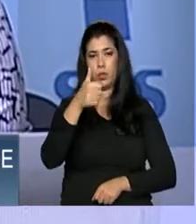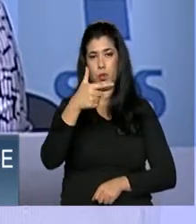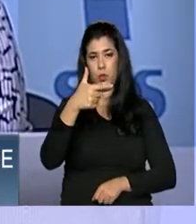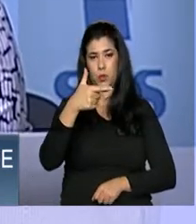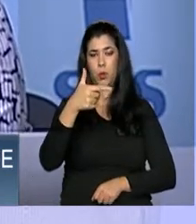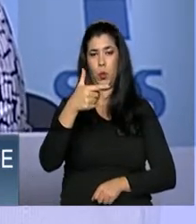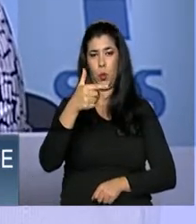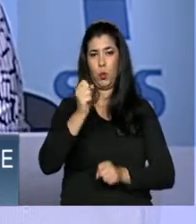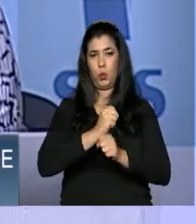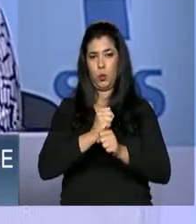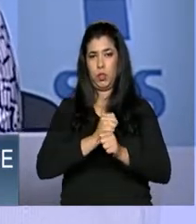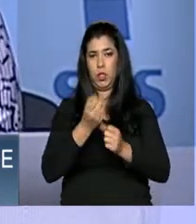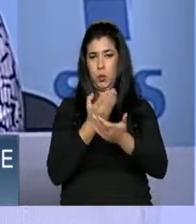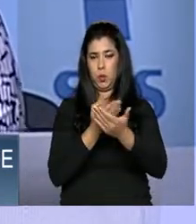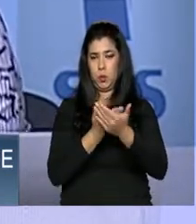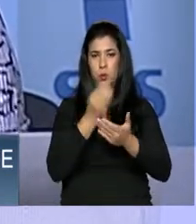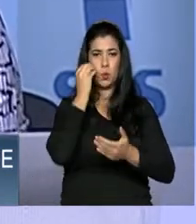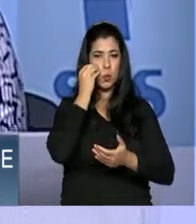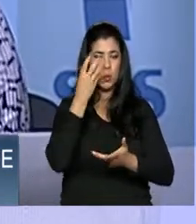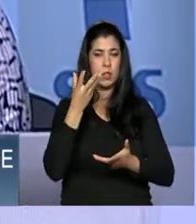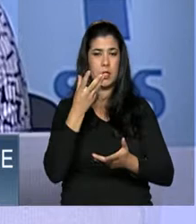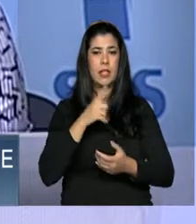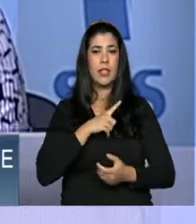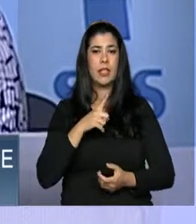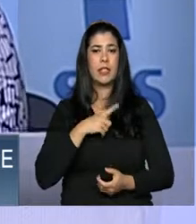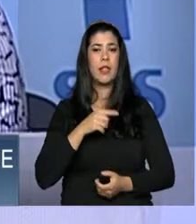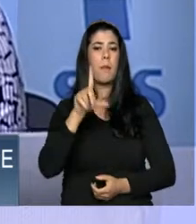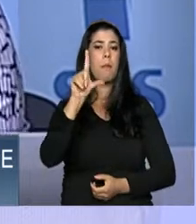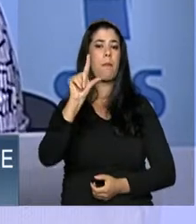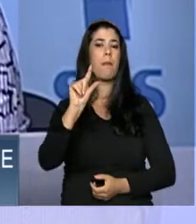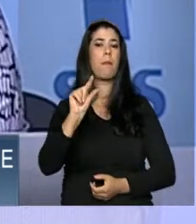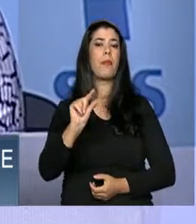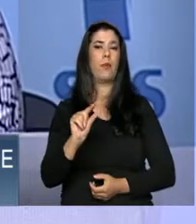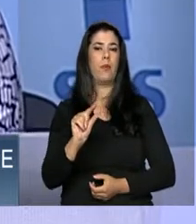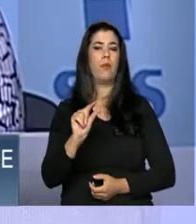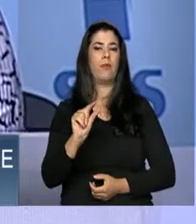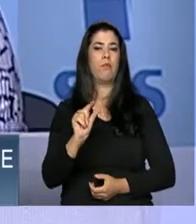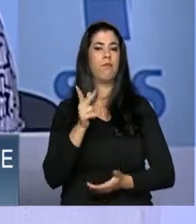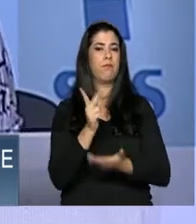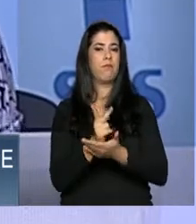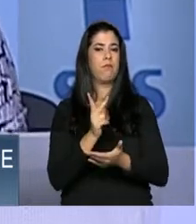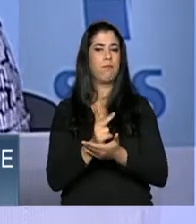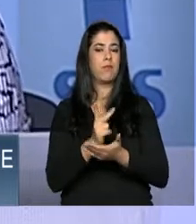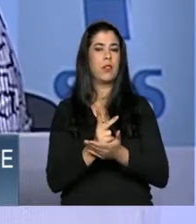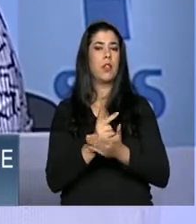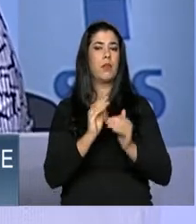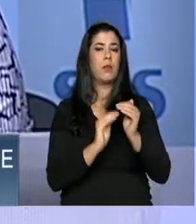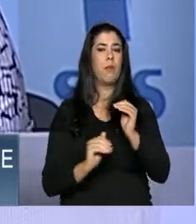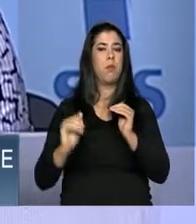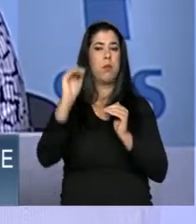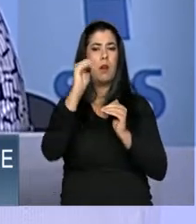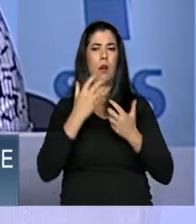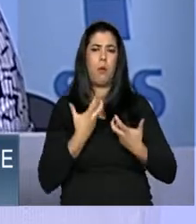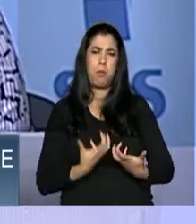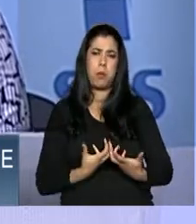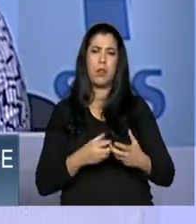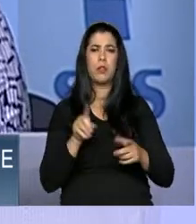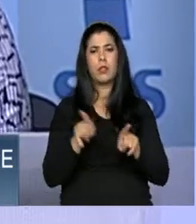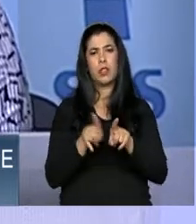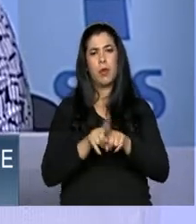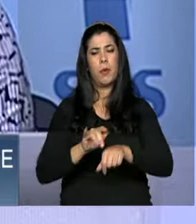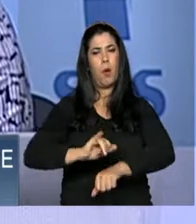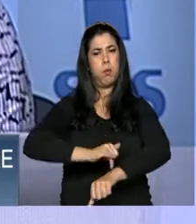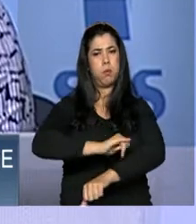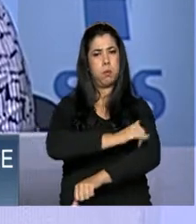de estudo, elas têm menores frequências, tanto de excesso de peso quanto de obesidade. De obesidade,